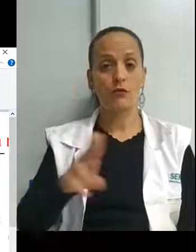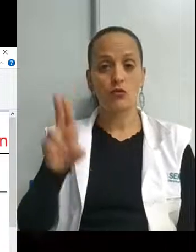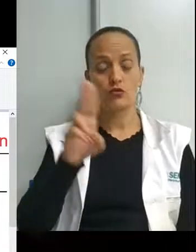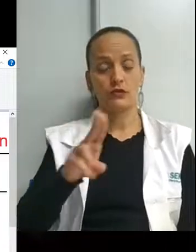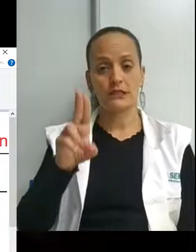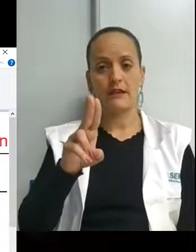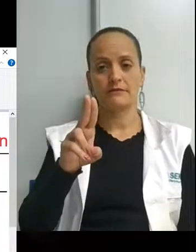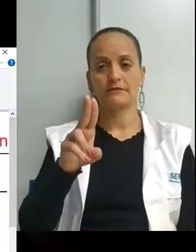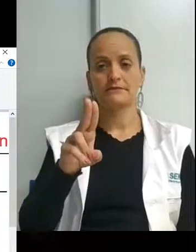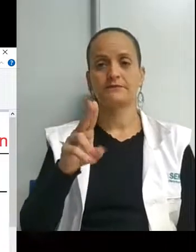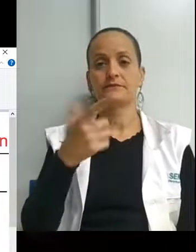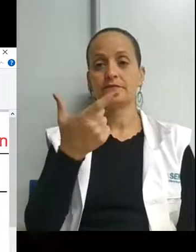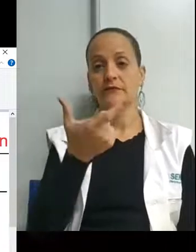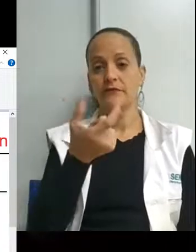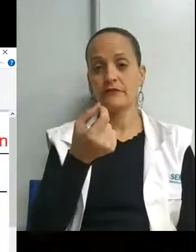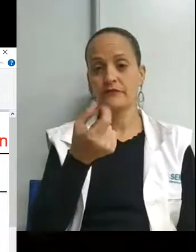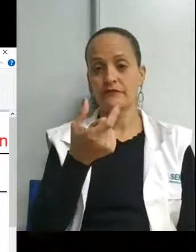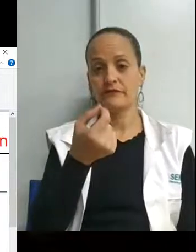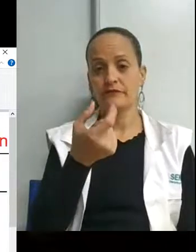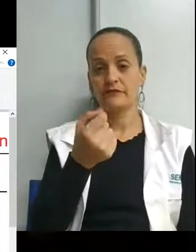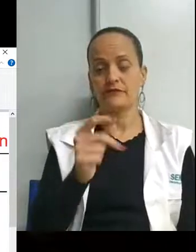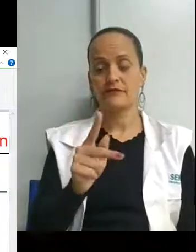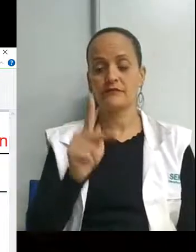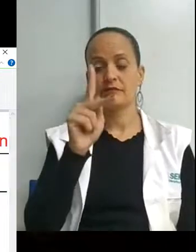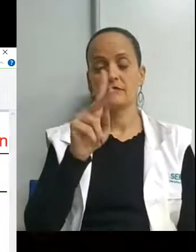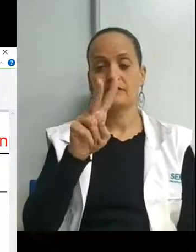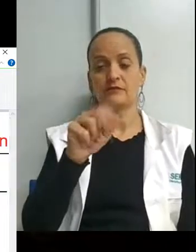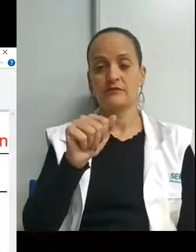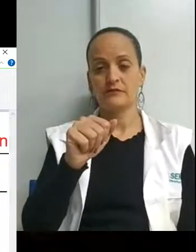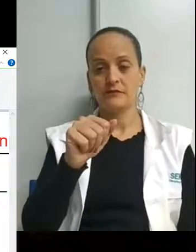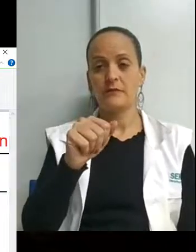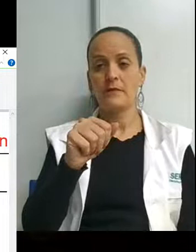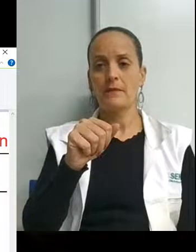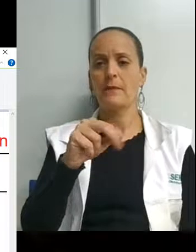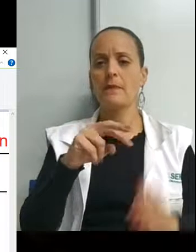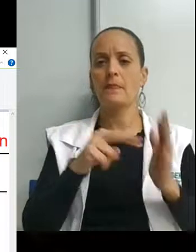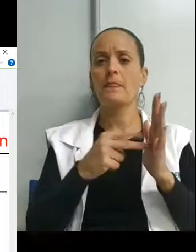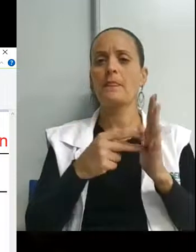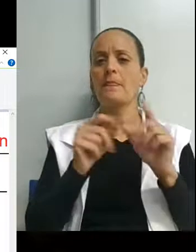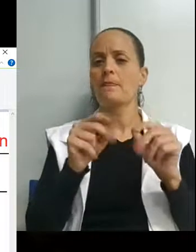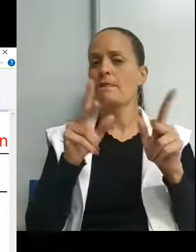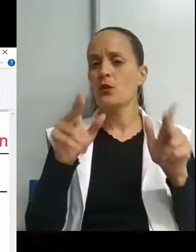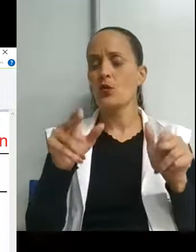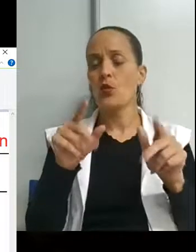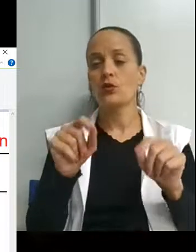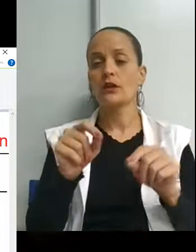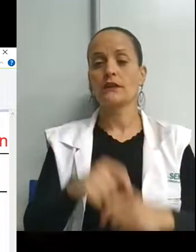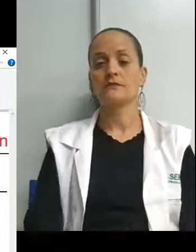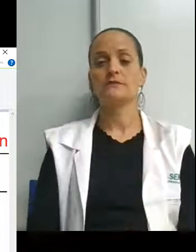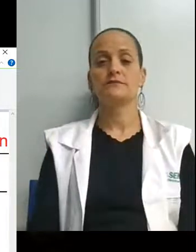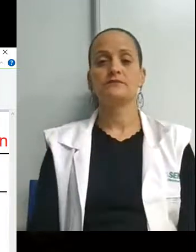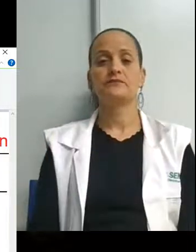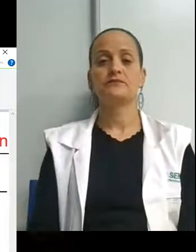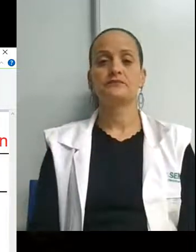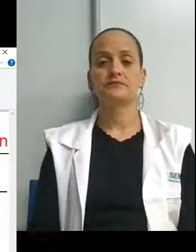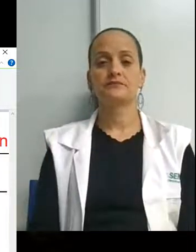20 kVA. 20 kVA é o mesmo que o quê? Vou colocar aqui, ó. A potência é igual a